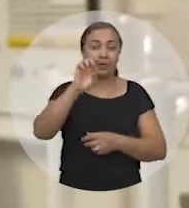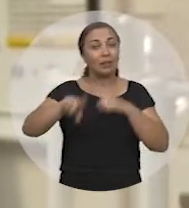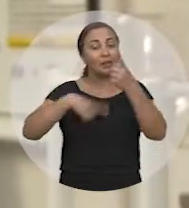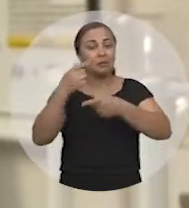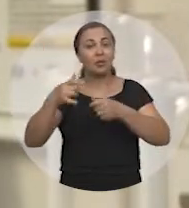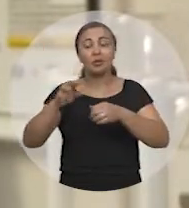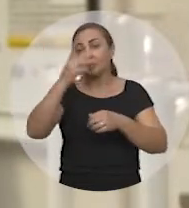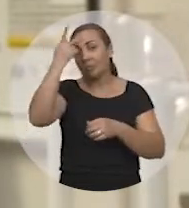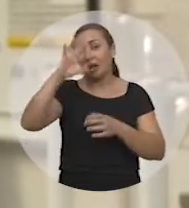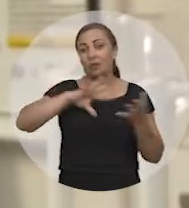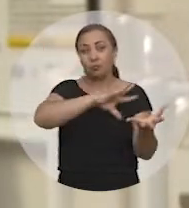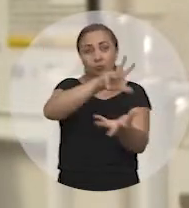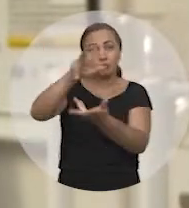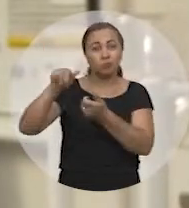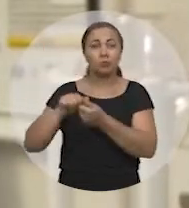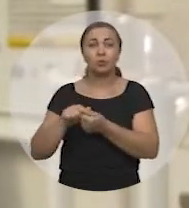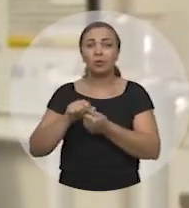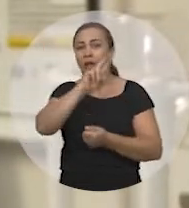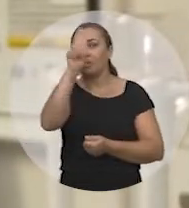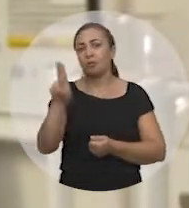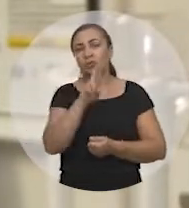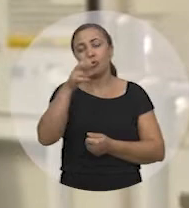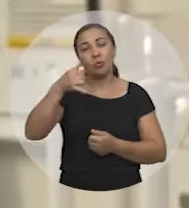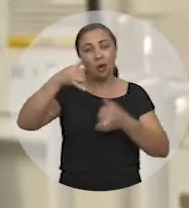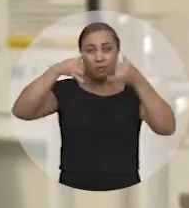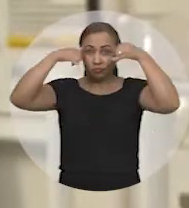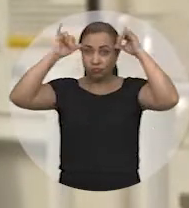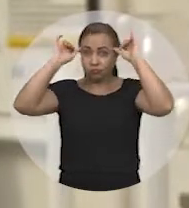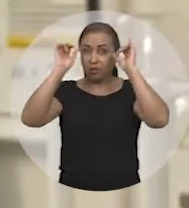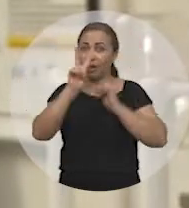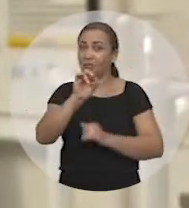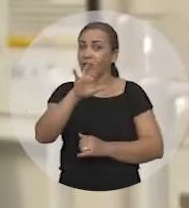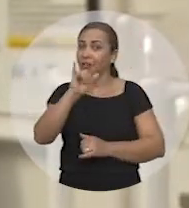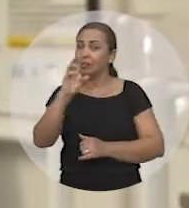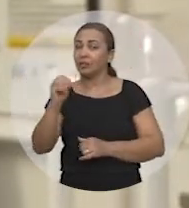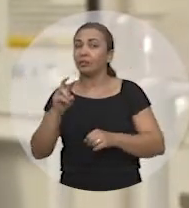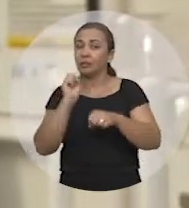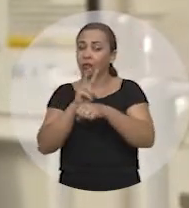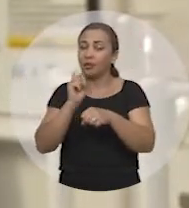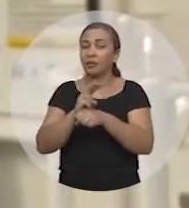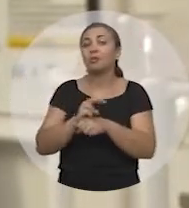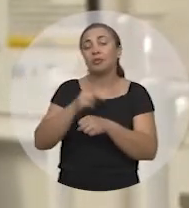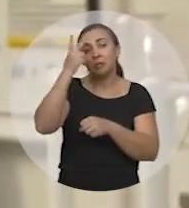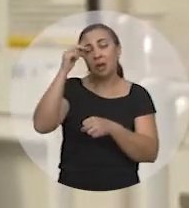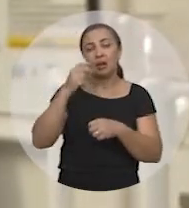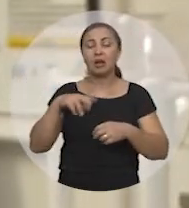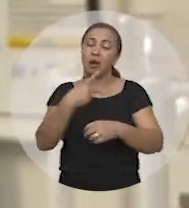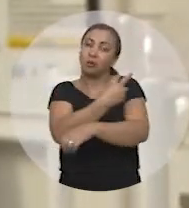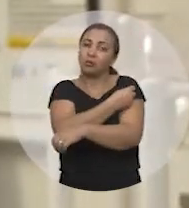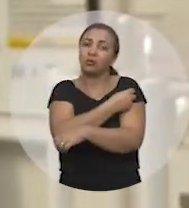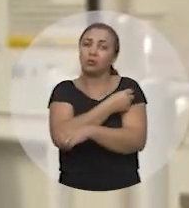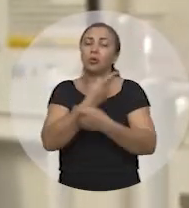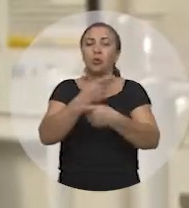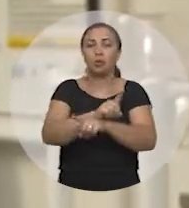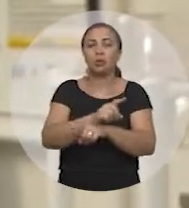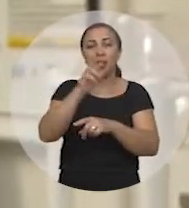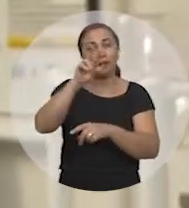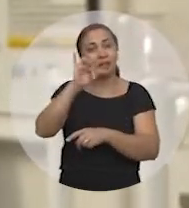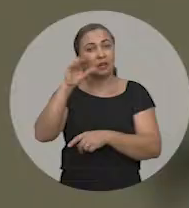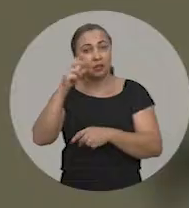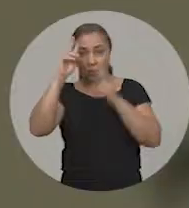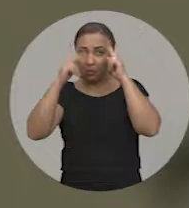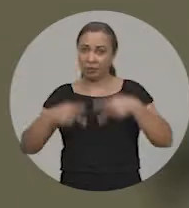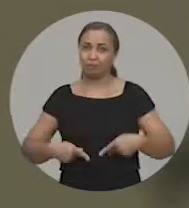respondeu para os outros continentes é utilizou da varíola bovina para imunizar os humanos e estarem proteger